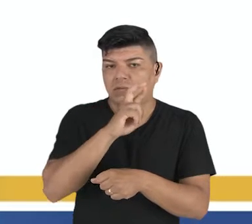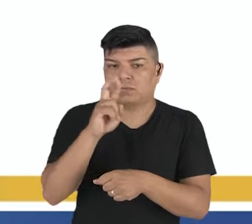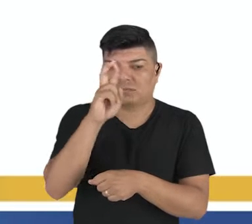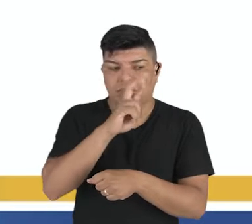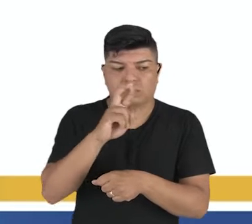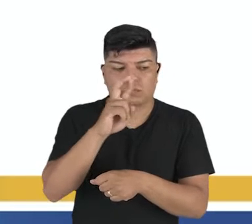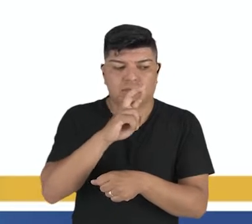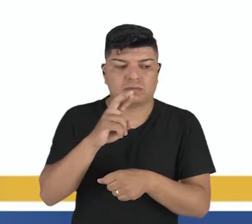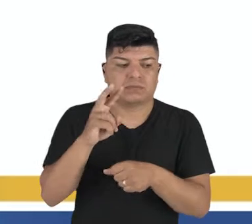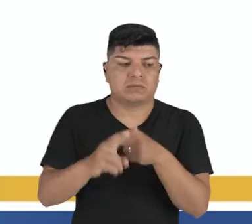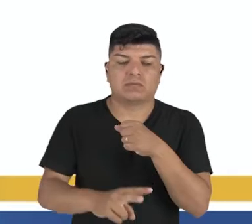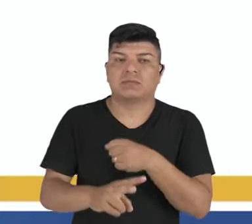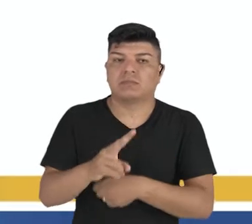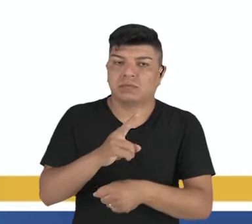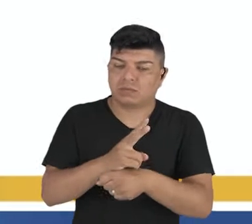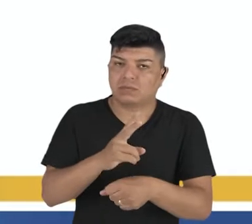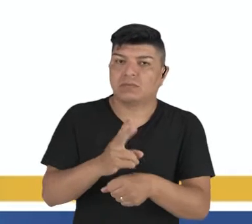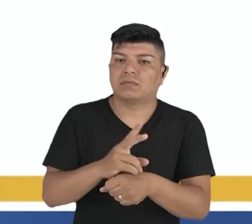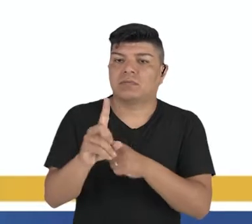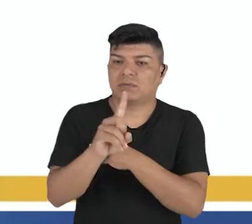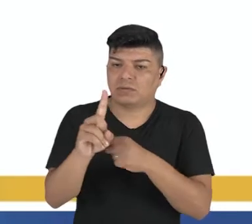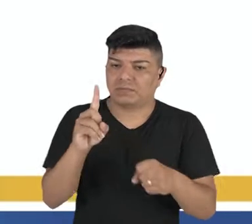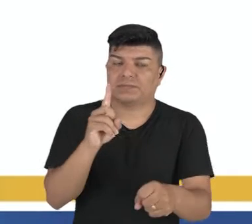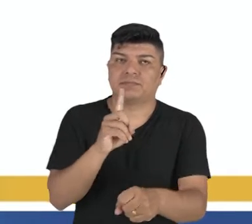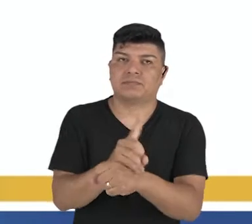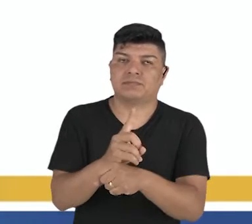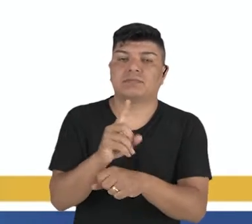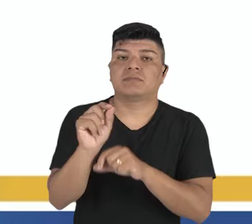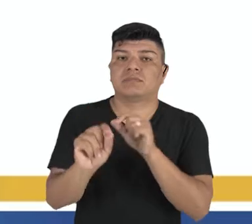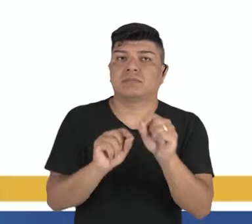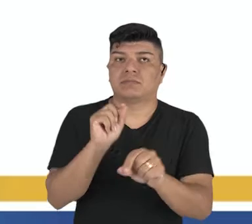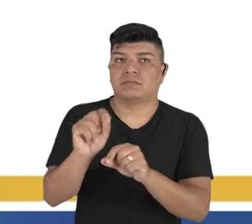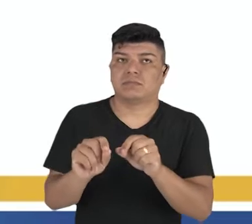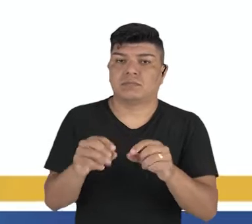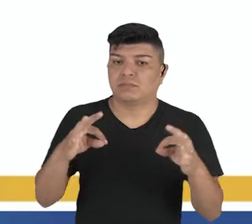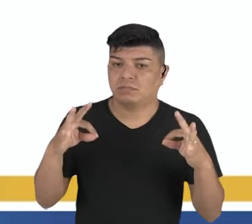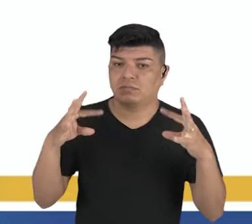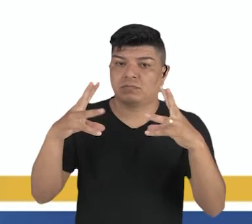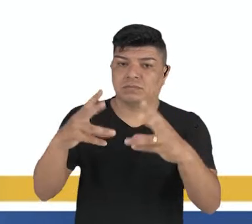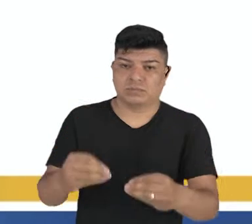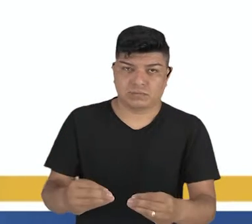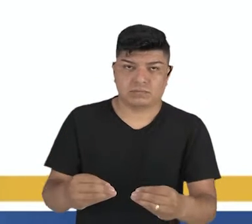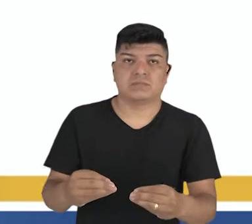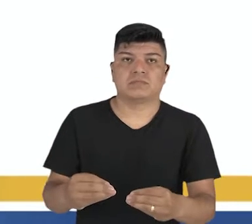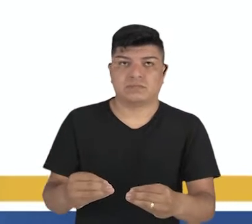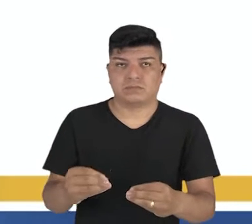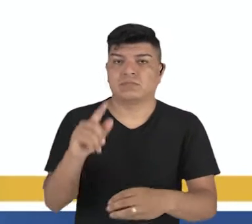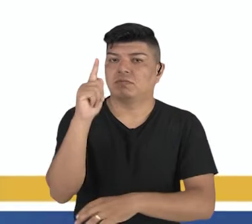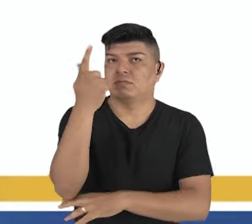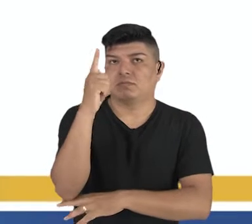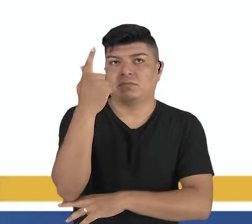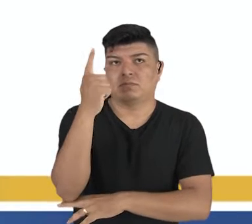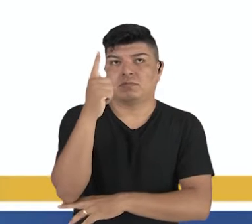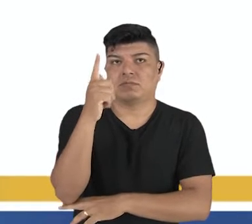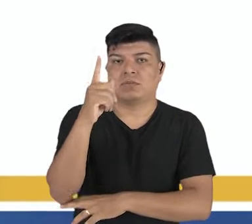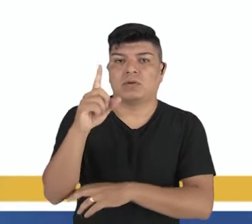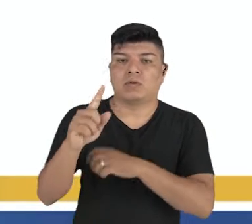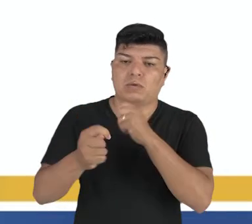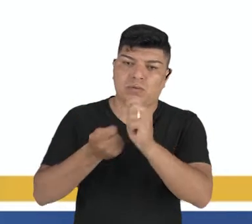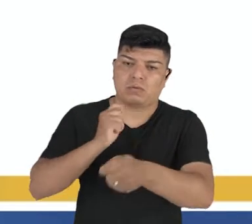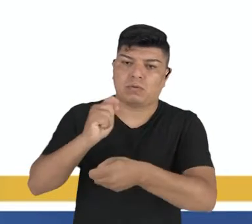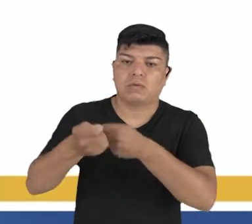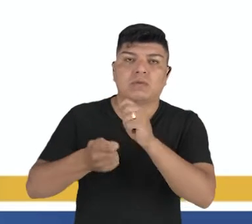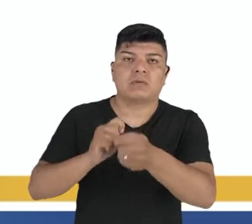dados relacionados à sociedade. Ele vem fazer o que? Um panorama, quer seja geográfico,